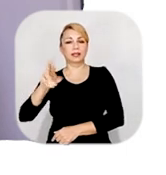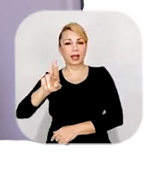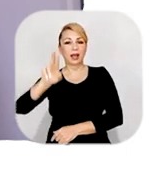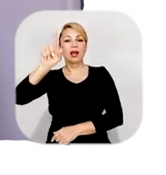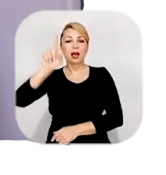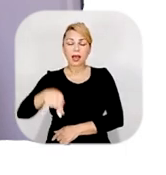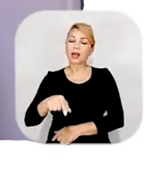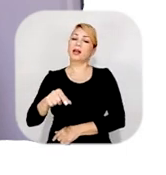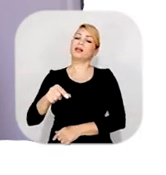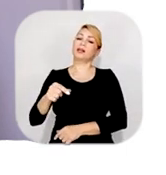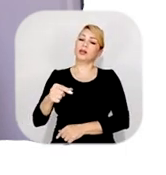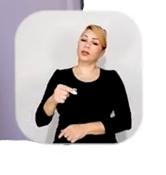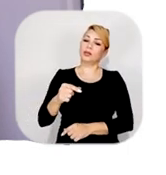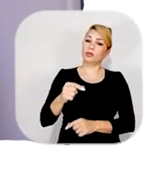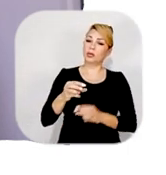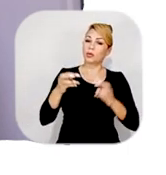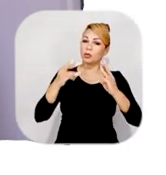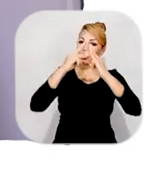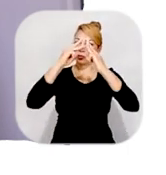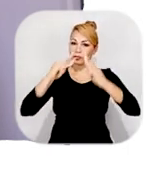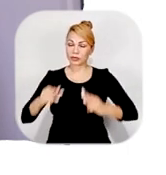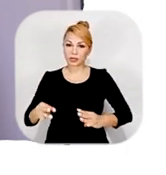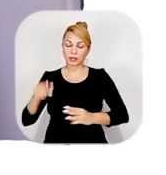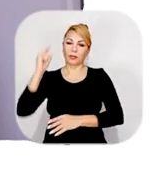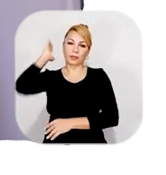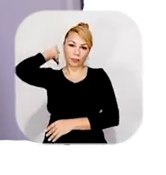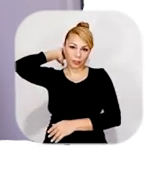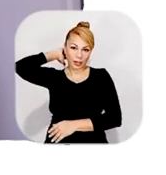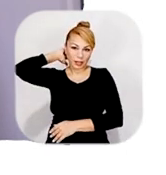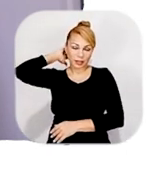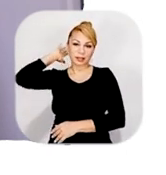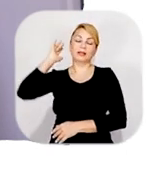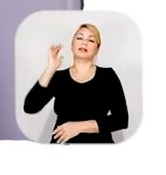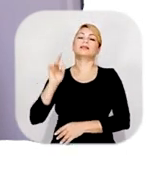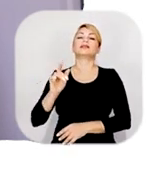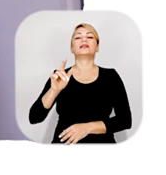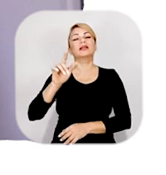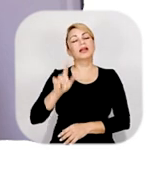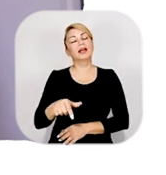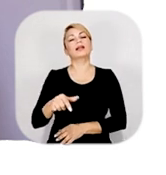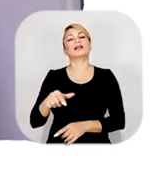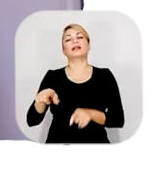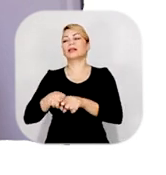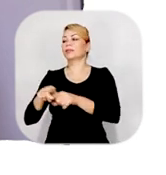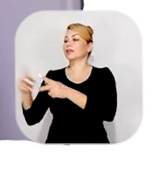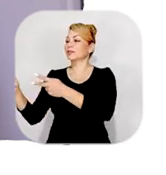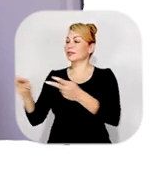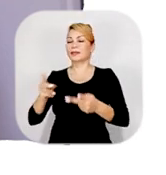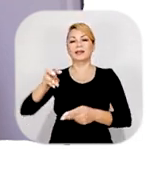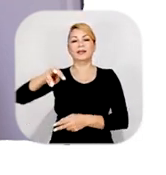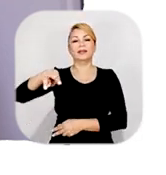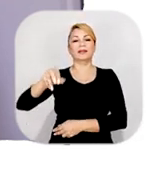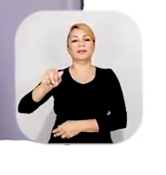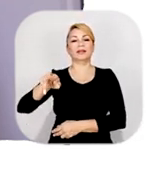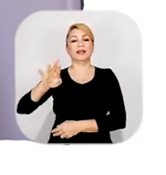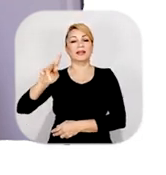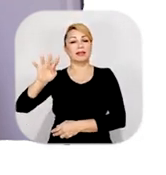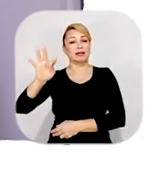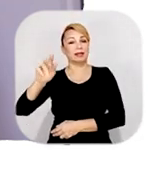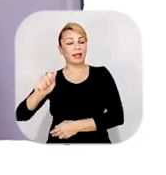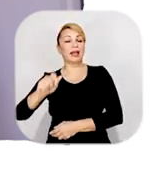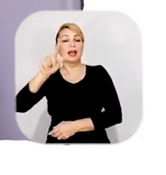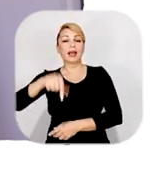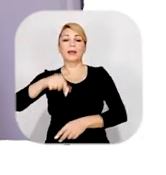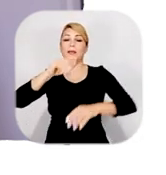Emílio Guilde, e também da Marta Nascimento, que é cineasta, é documentarista, e hoje